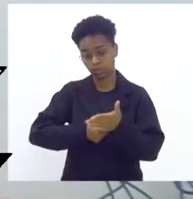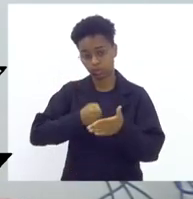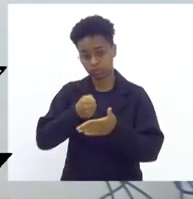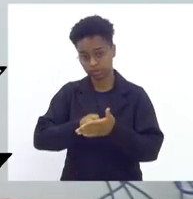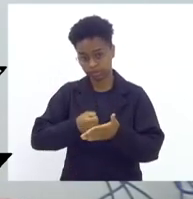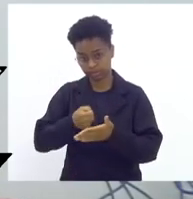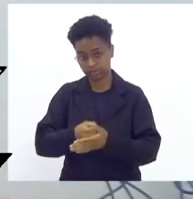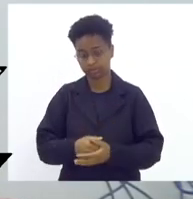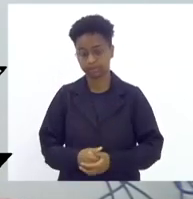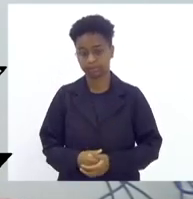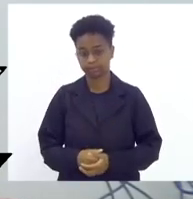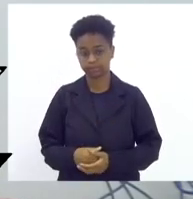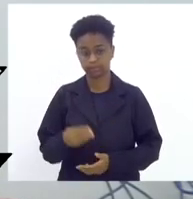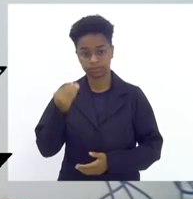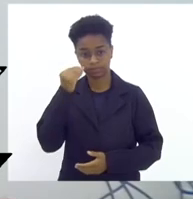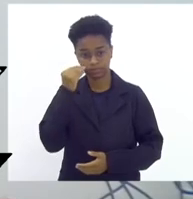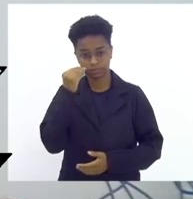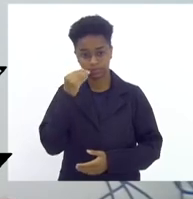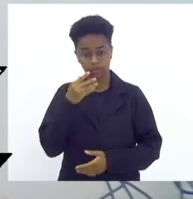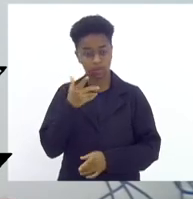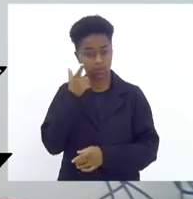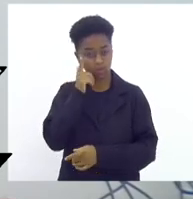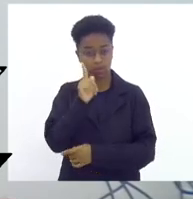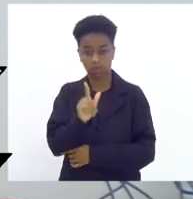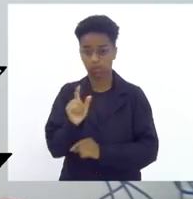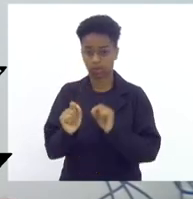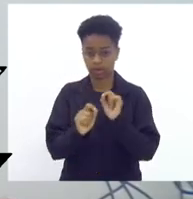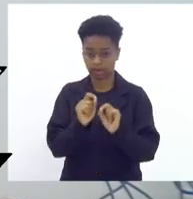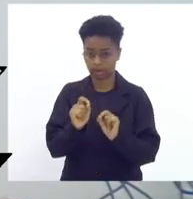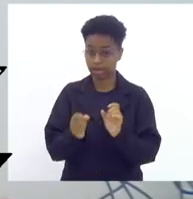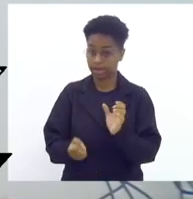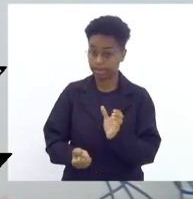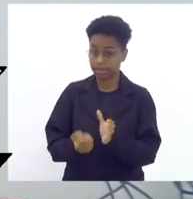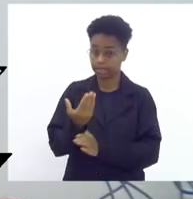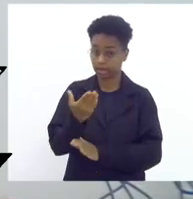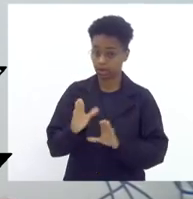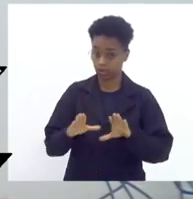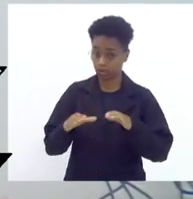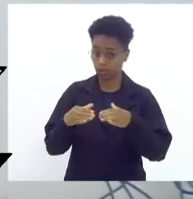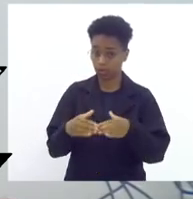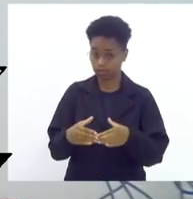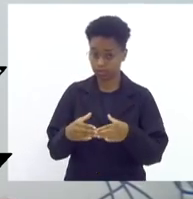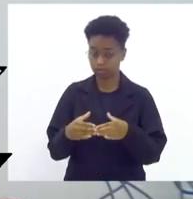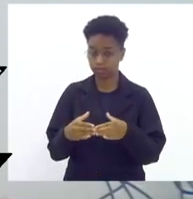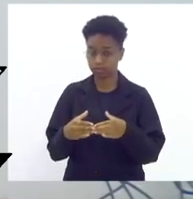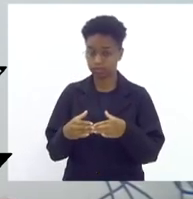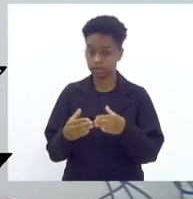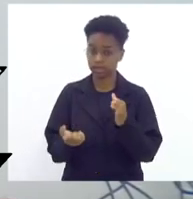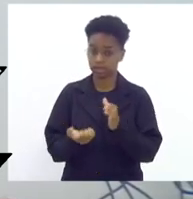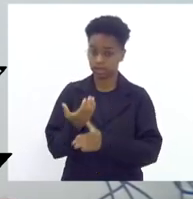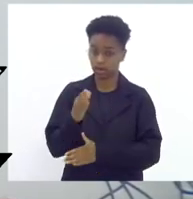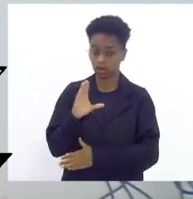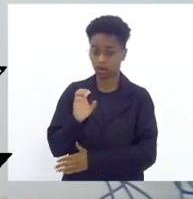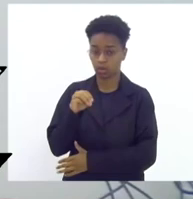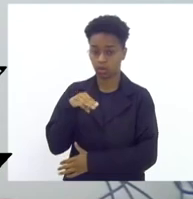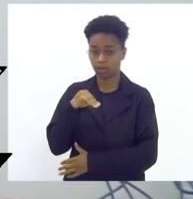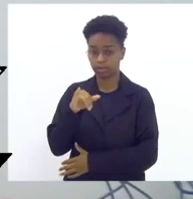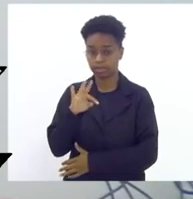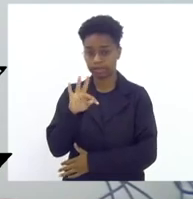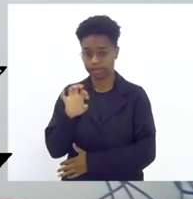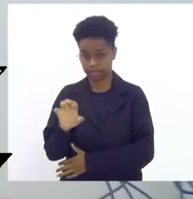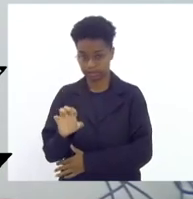poder se concluir ele criar uma comissão uma um comitê que